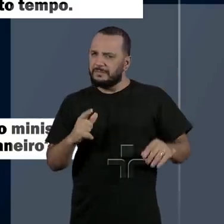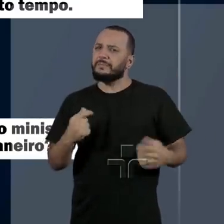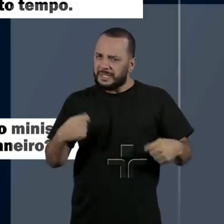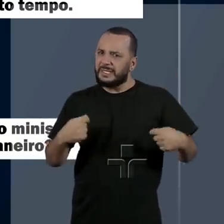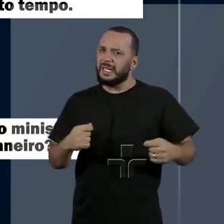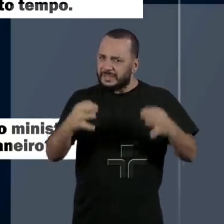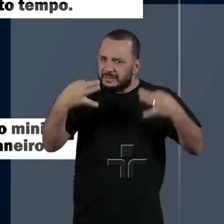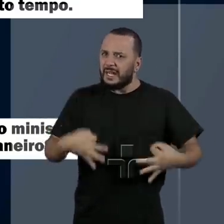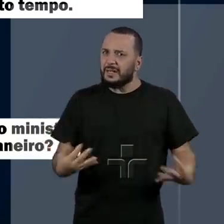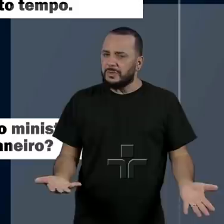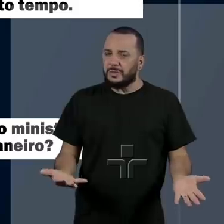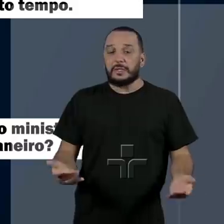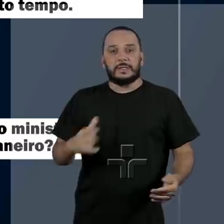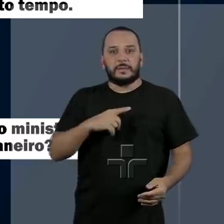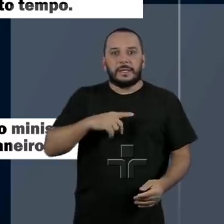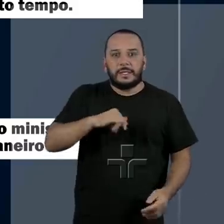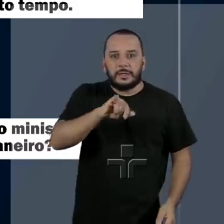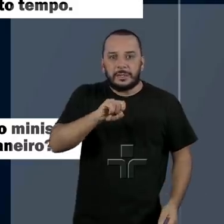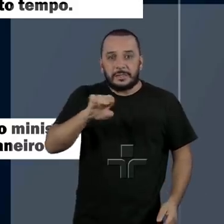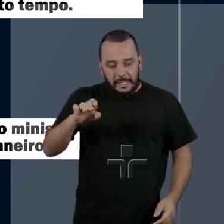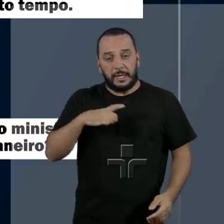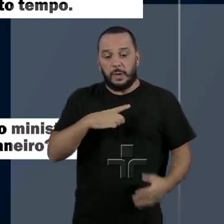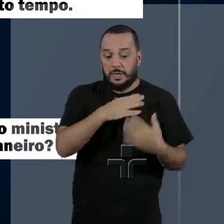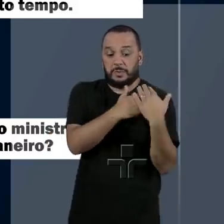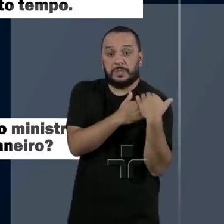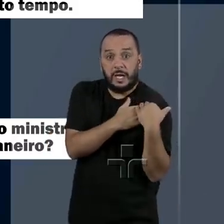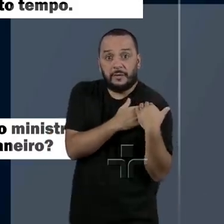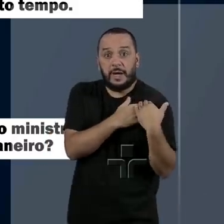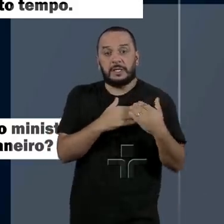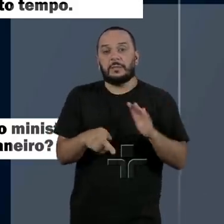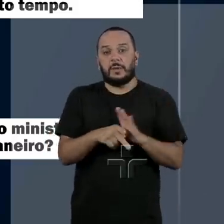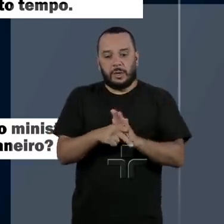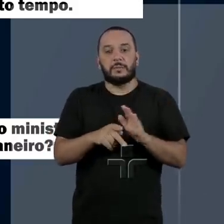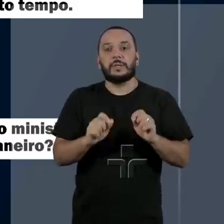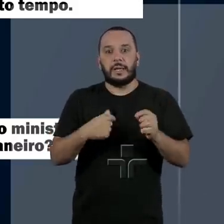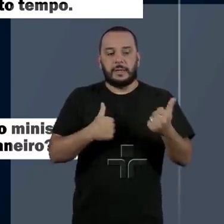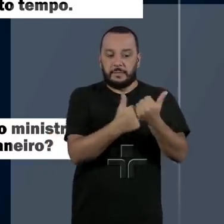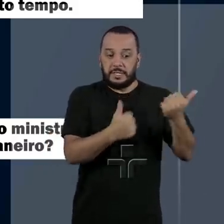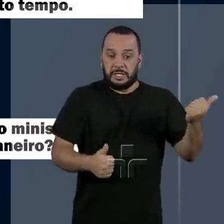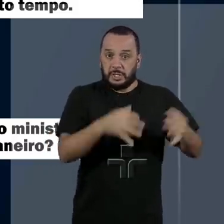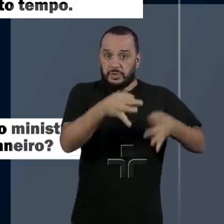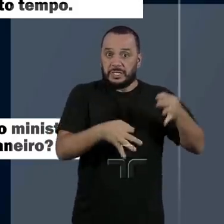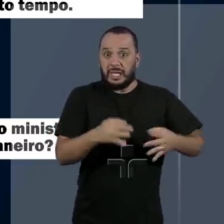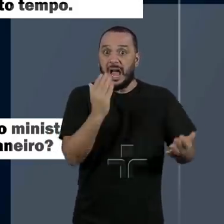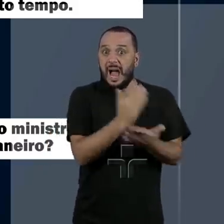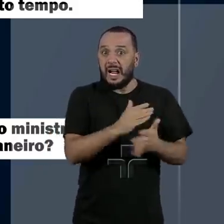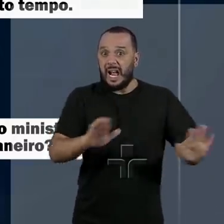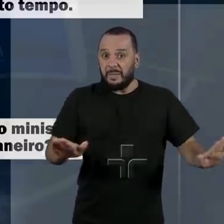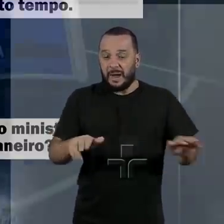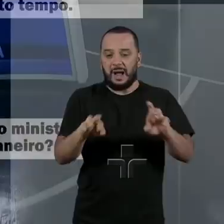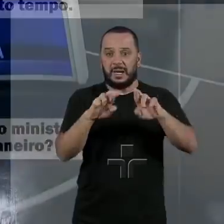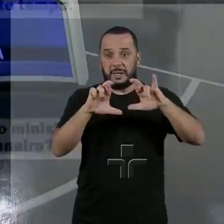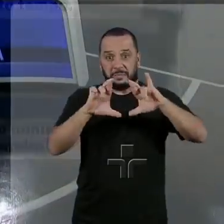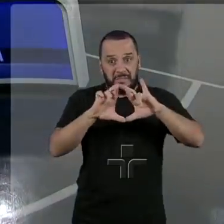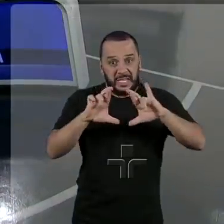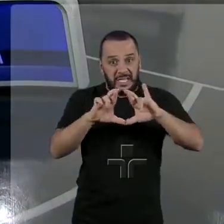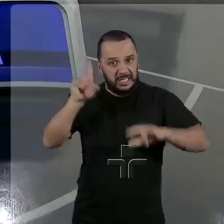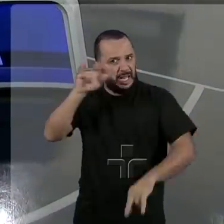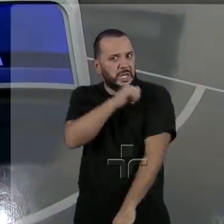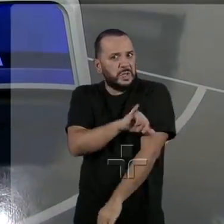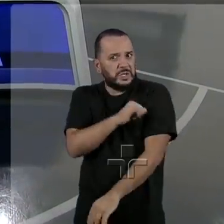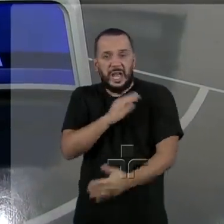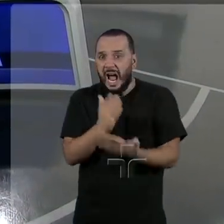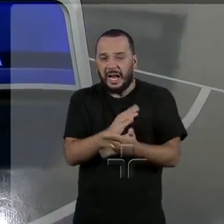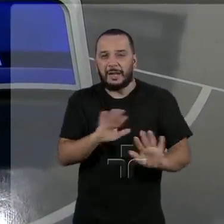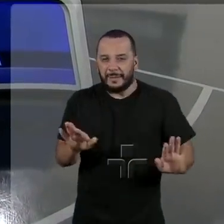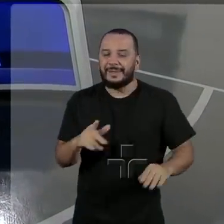diz: vamos dar uma missão ao ministro da Justiça, acabar com as milícias do Rio de Janeiro. Então, algumas mensagens falando da nossa exposição aqui na